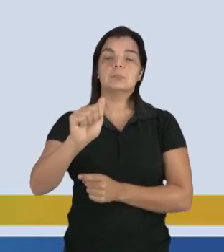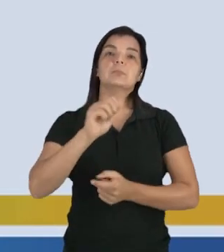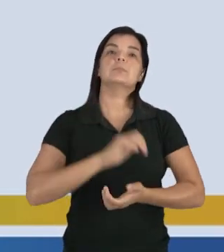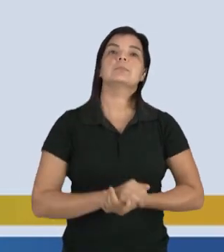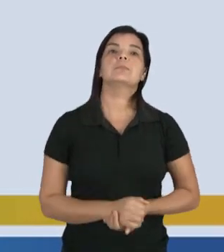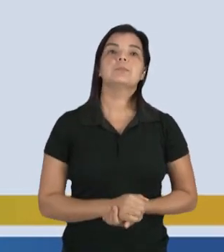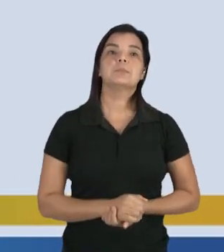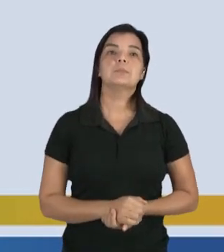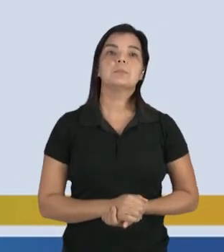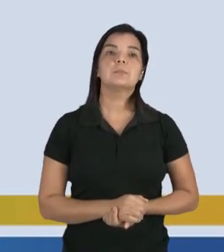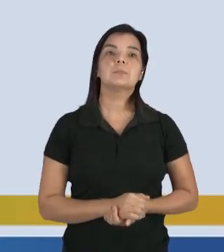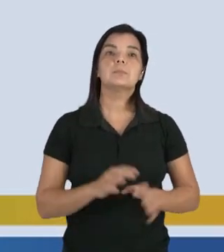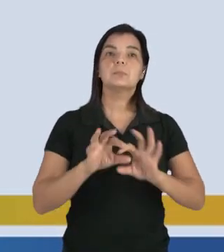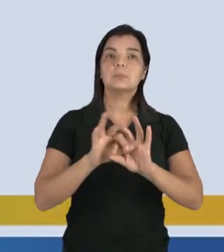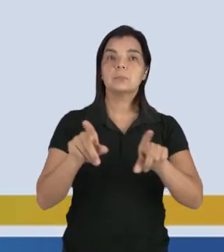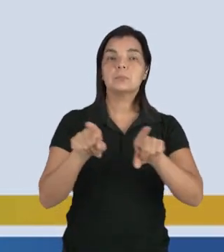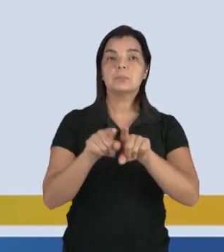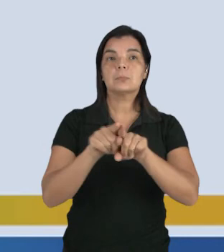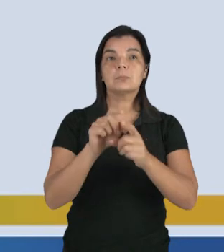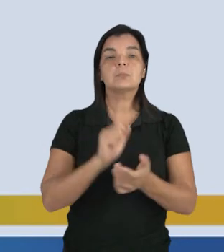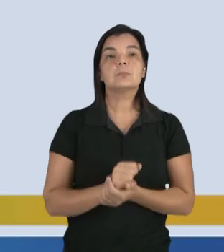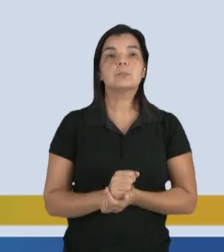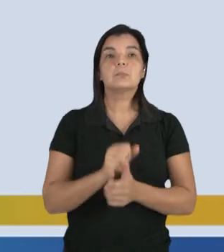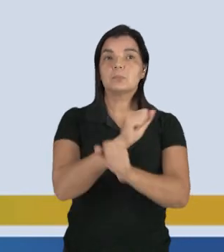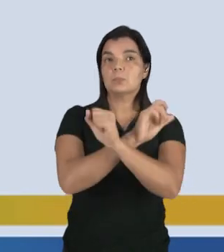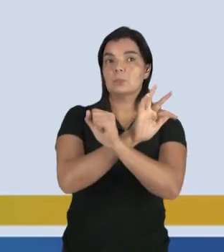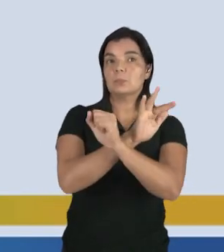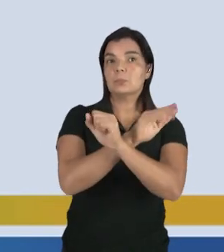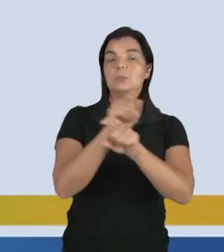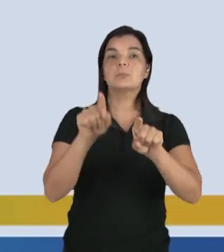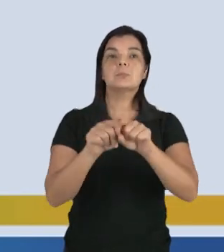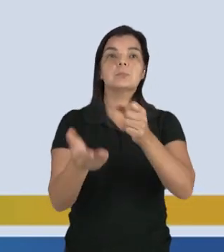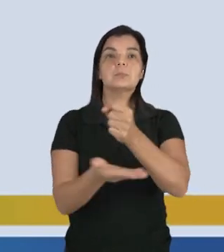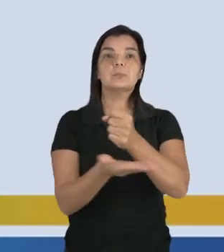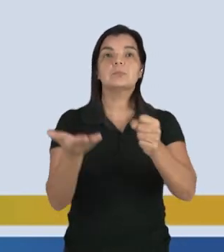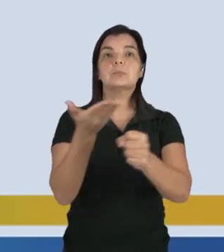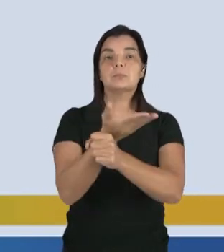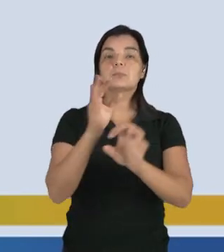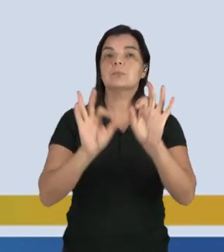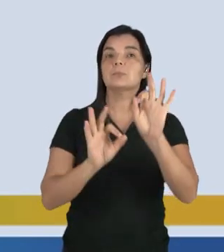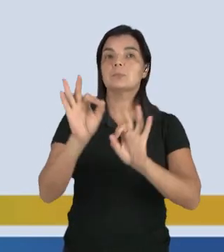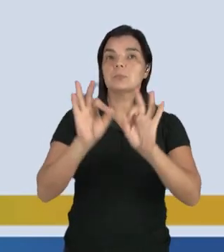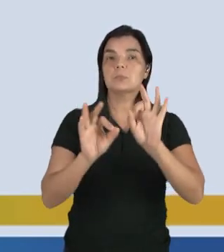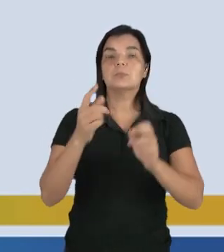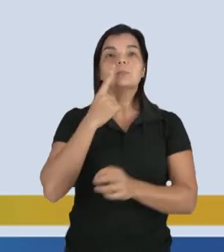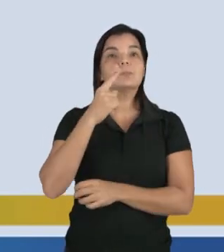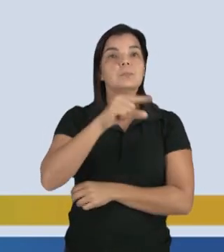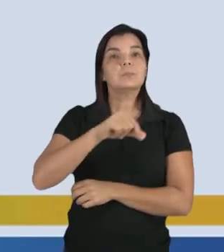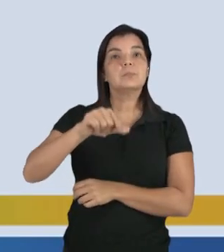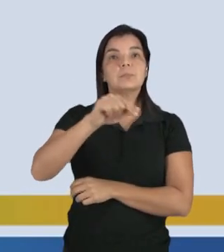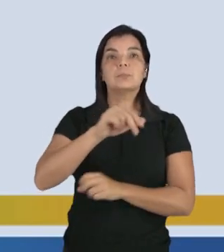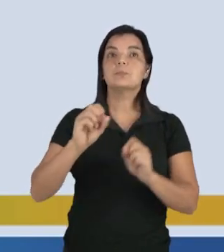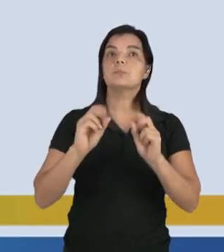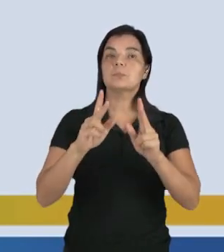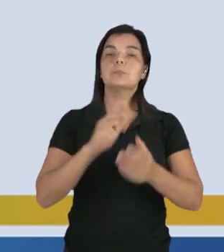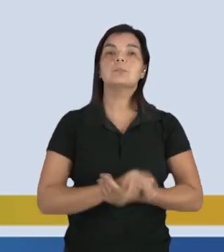íons liberados tanto pelo ácido como pela base vai ter a formação do sal,